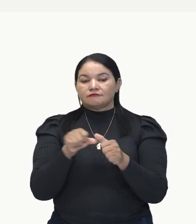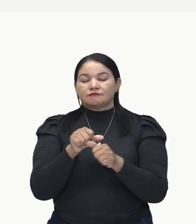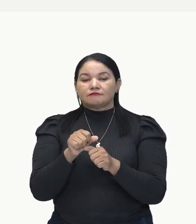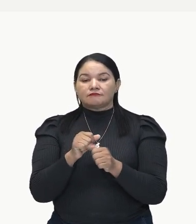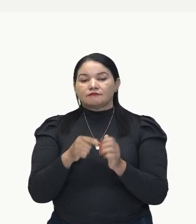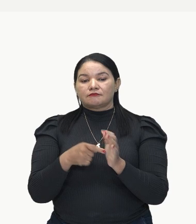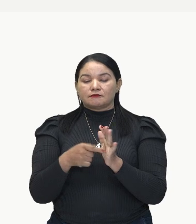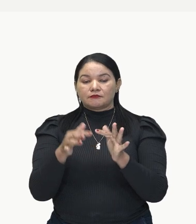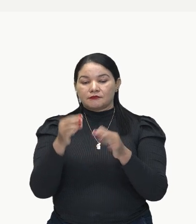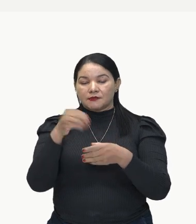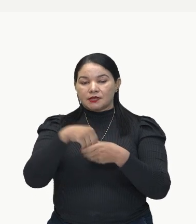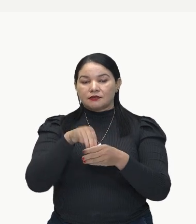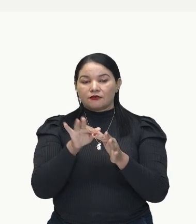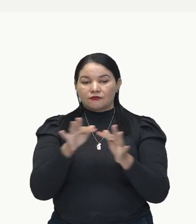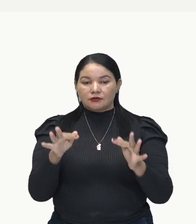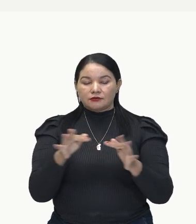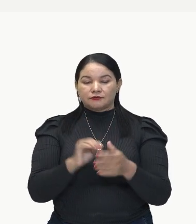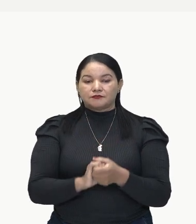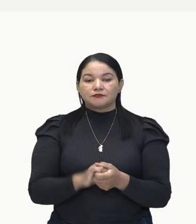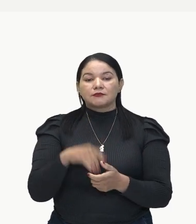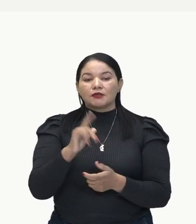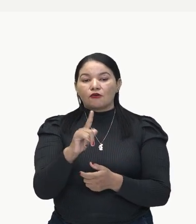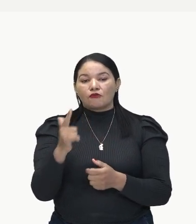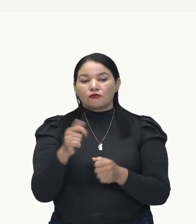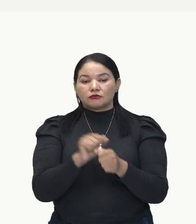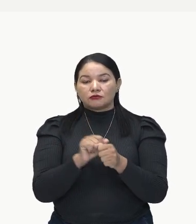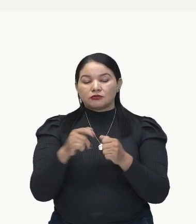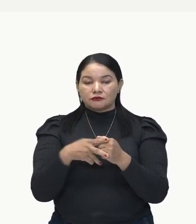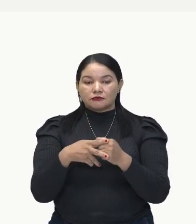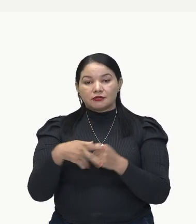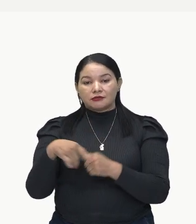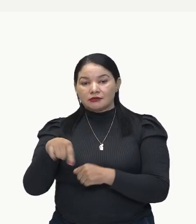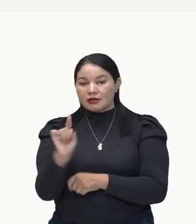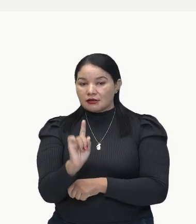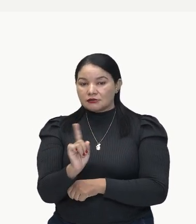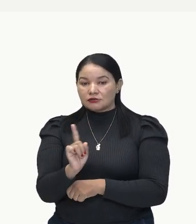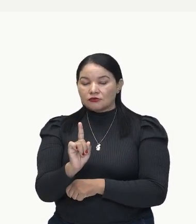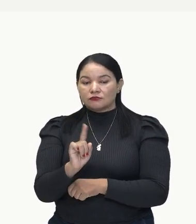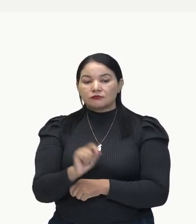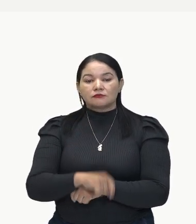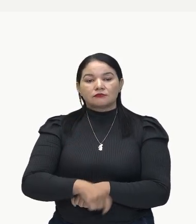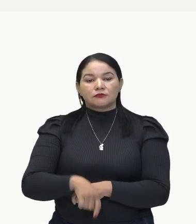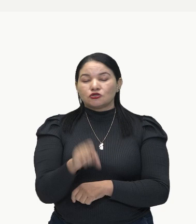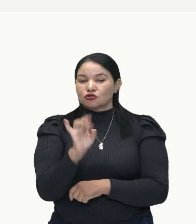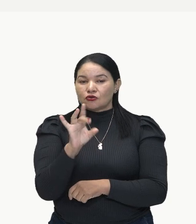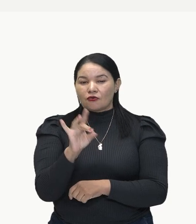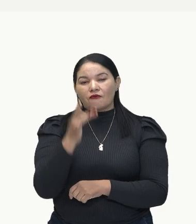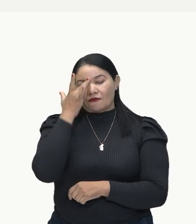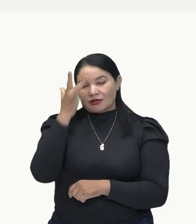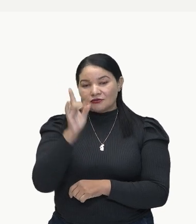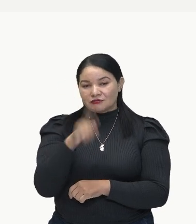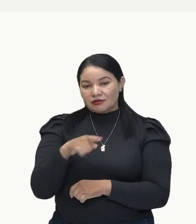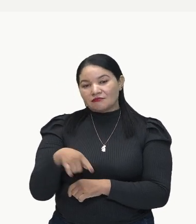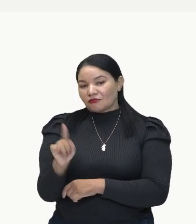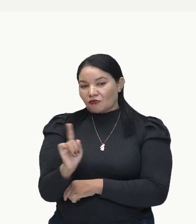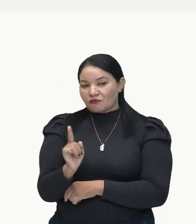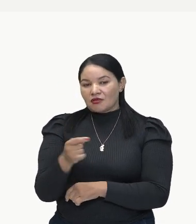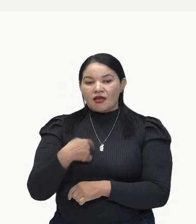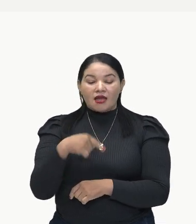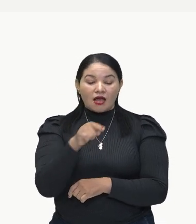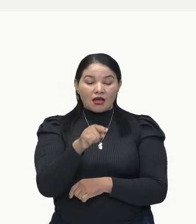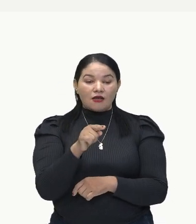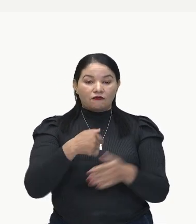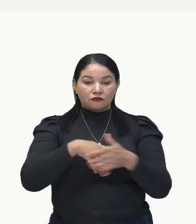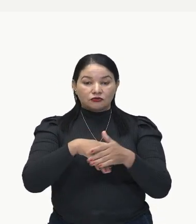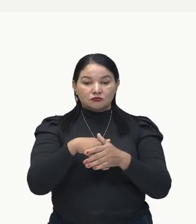E de negação vai ser indicar a negação da ação. Bem fácil, só negar. Ele não gosta de futebol. Se